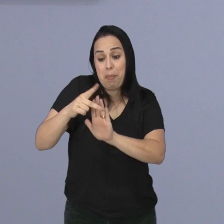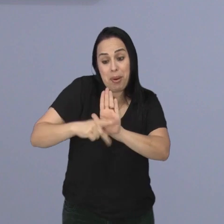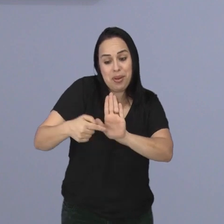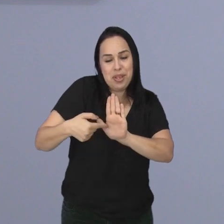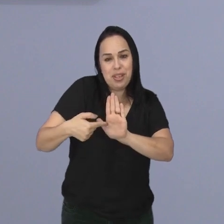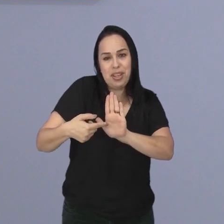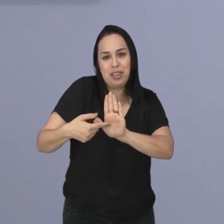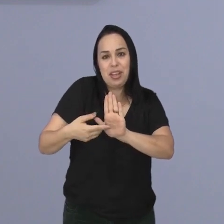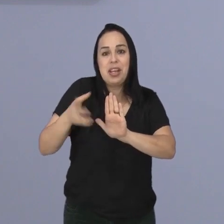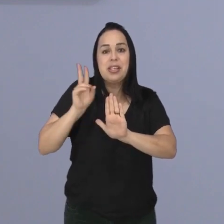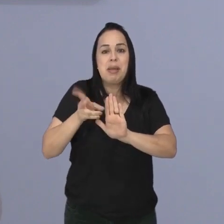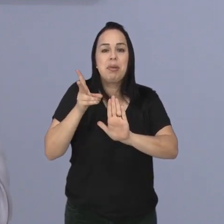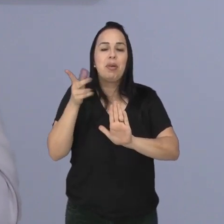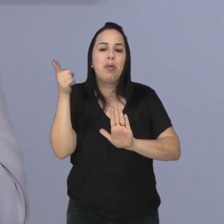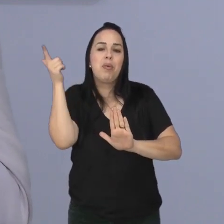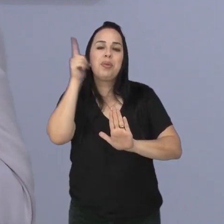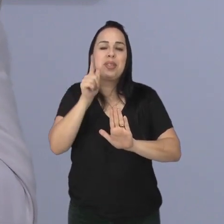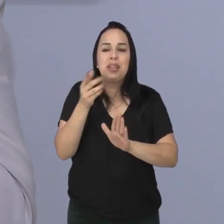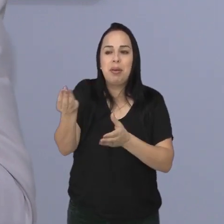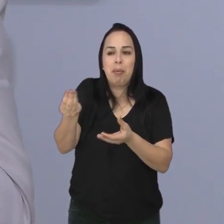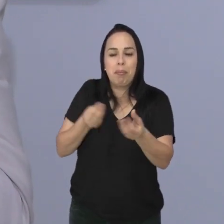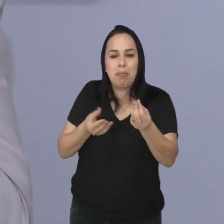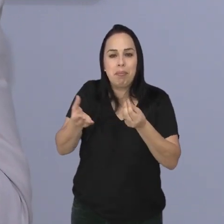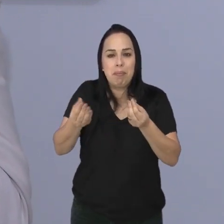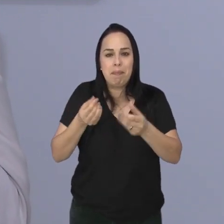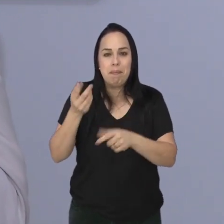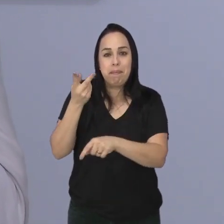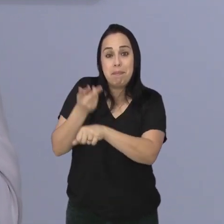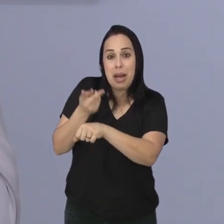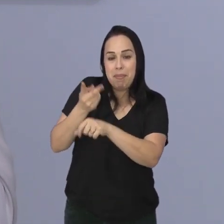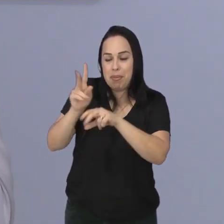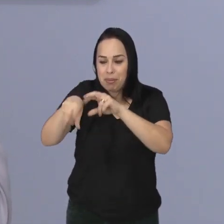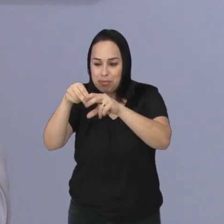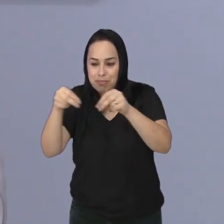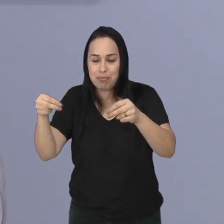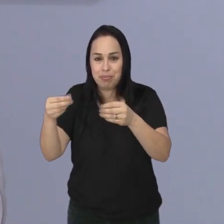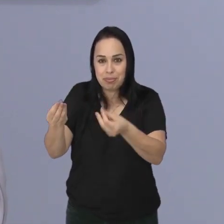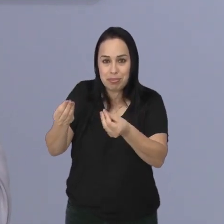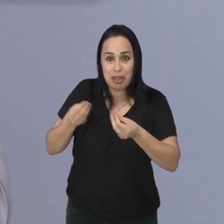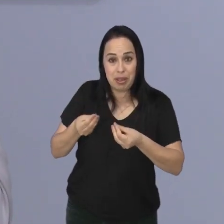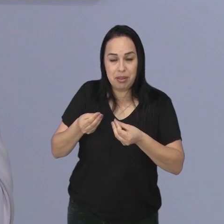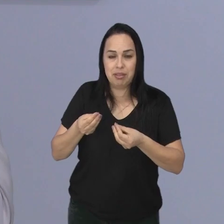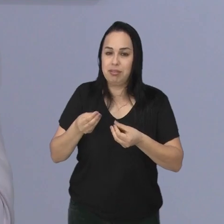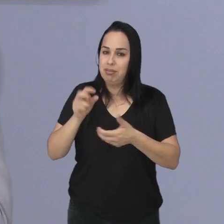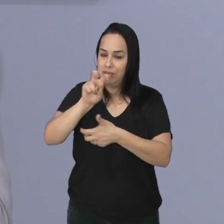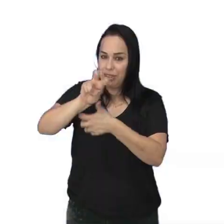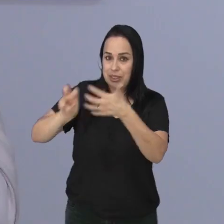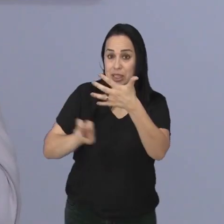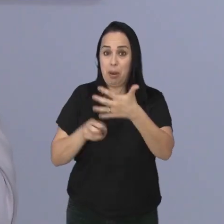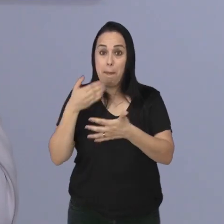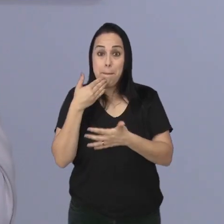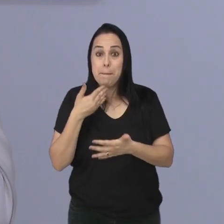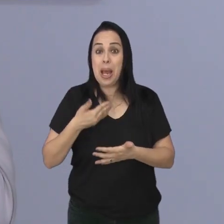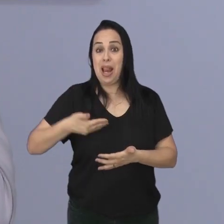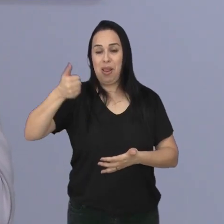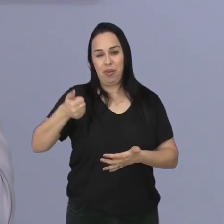a Nexus veio sendo premiada, sendo a 5ª e ficando entre as 5 melhores incubadoras do mundo. É muito importante, porque a Câmara